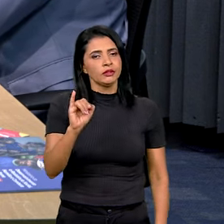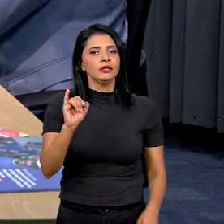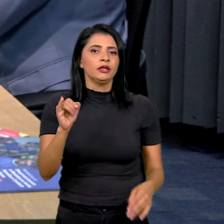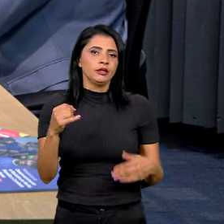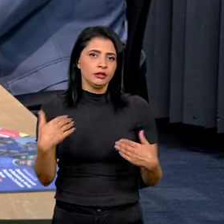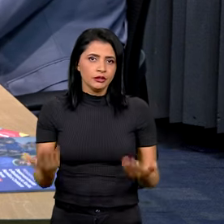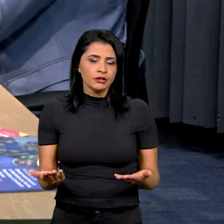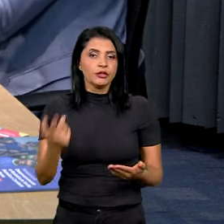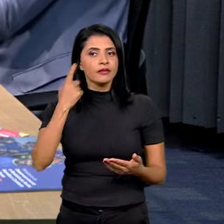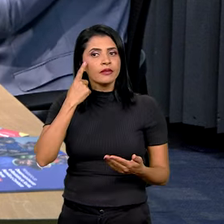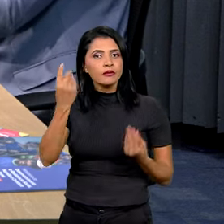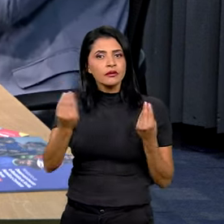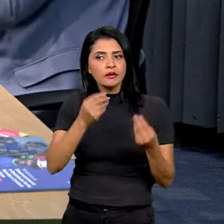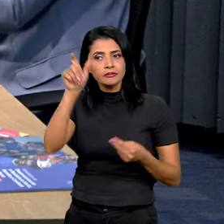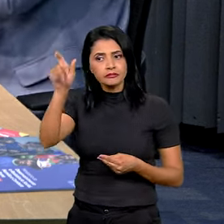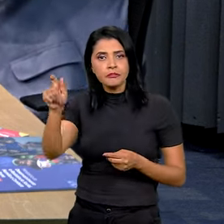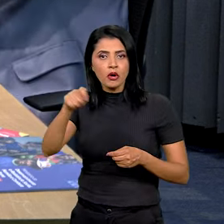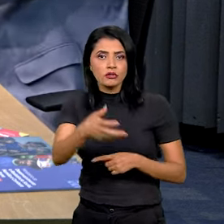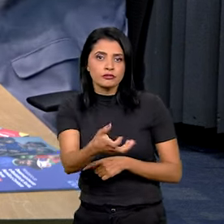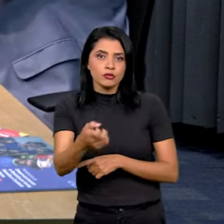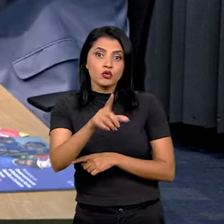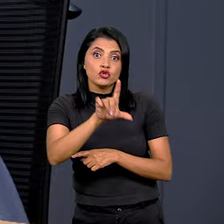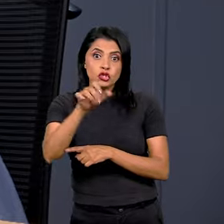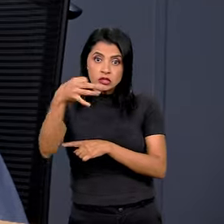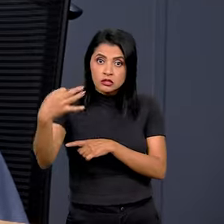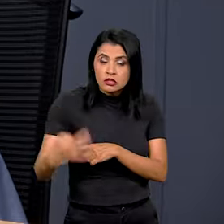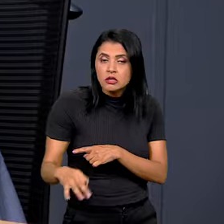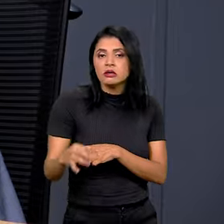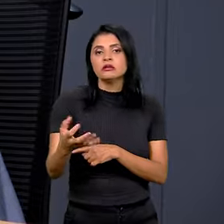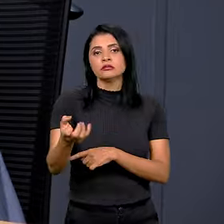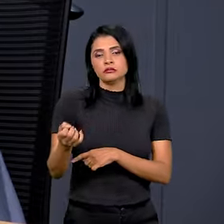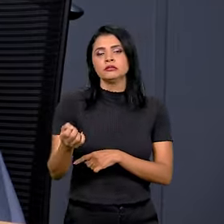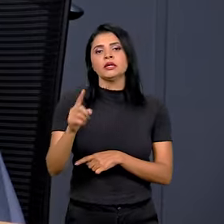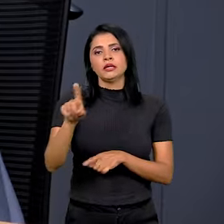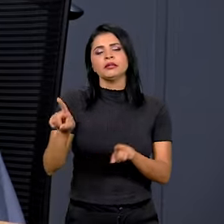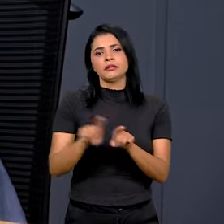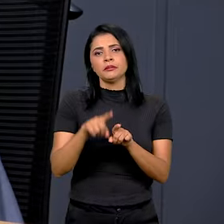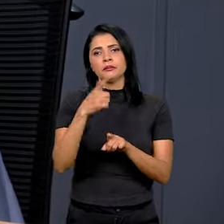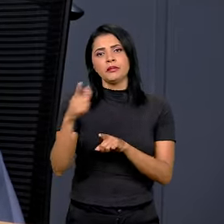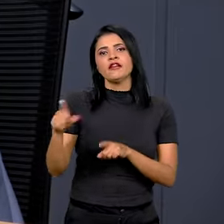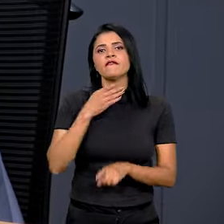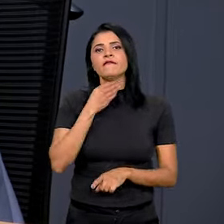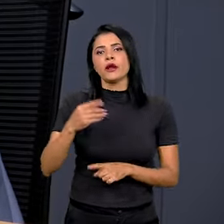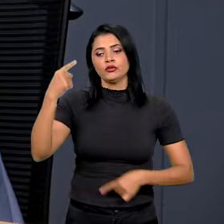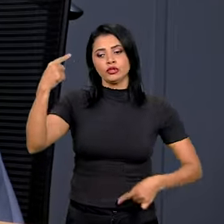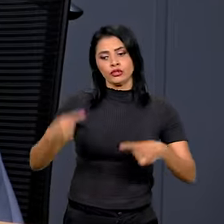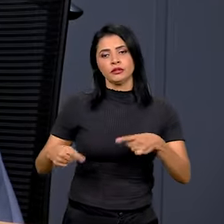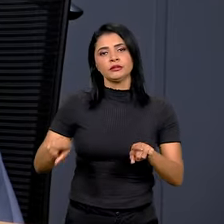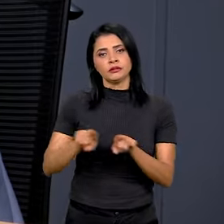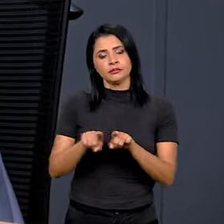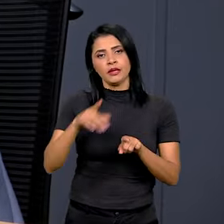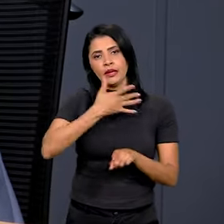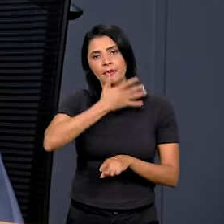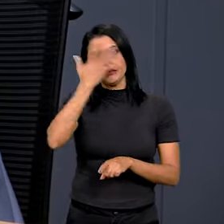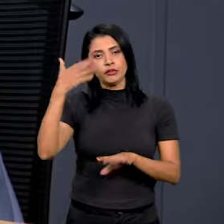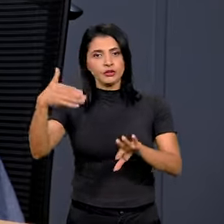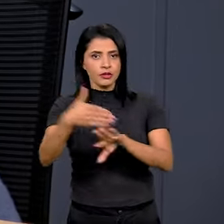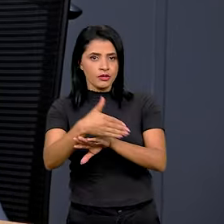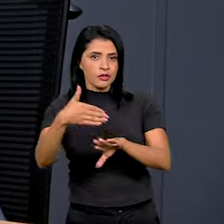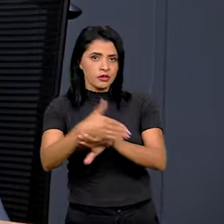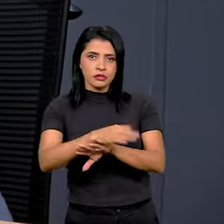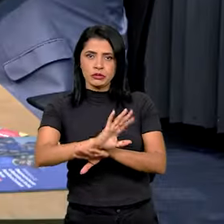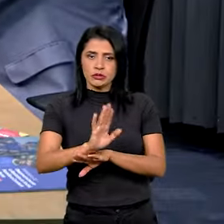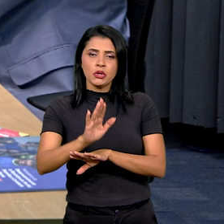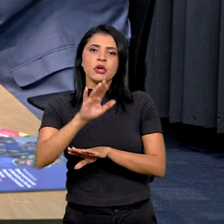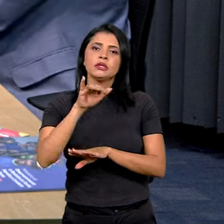e atrás disso Ou seja a ideia de que o beneficiário possa receber no dia aquele benefício a gente também tem algumas fraudes políticas que a gente tem Ou seja a pessoa